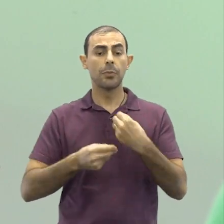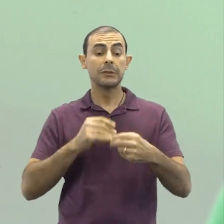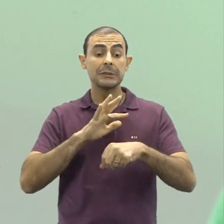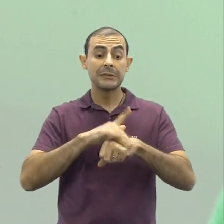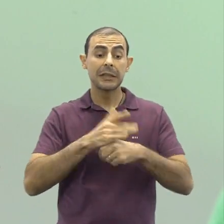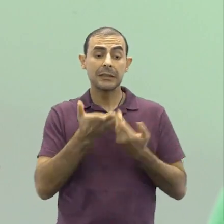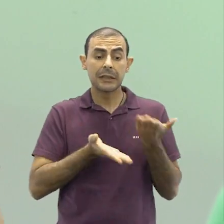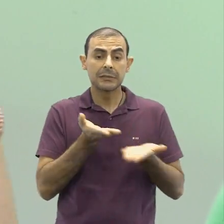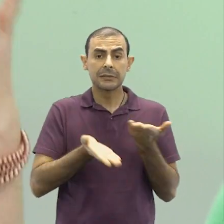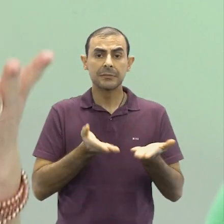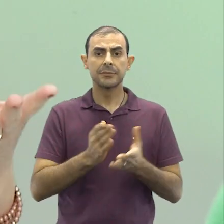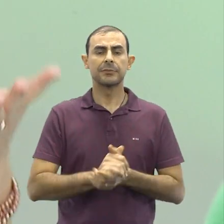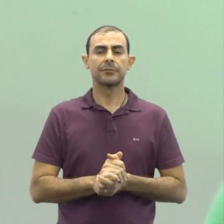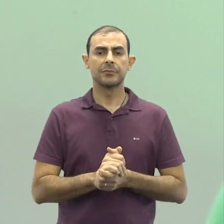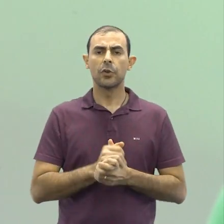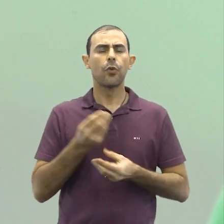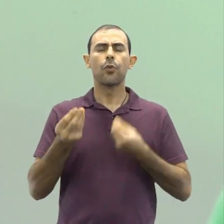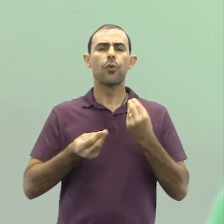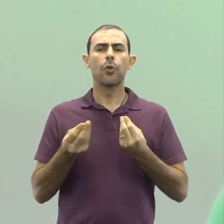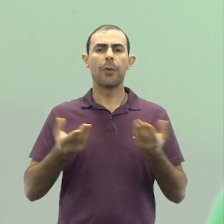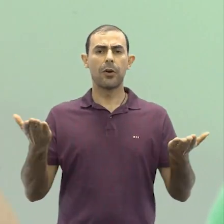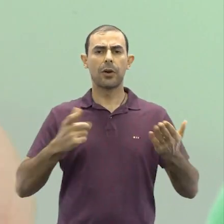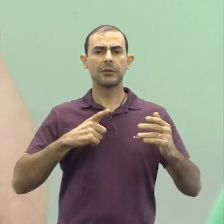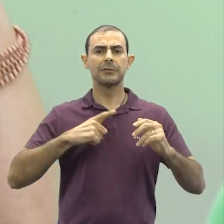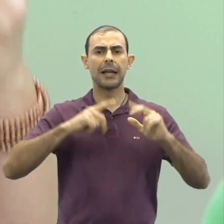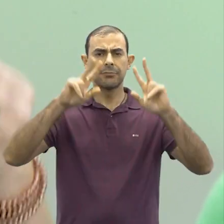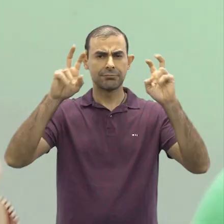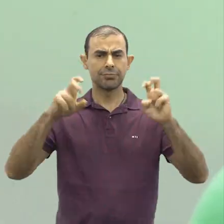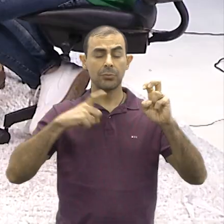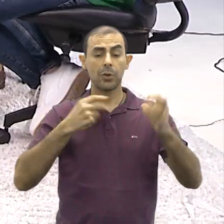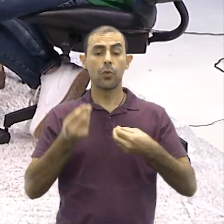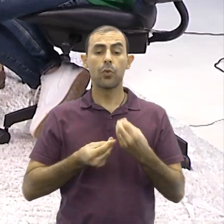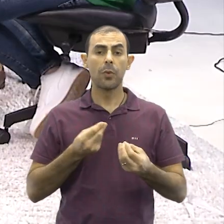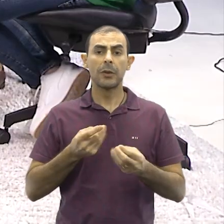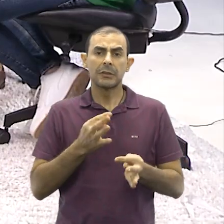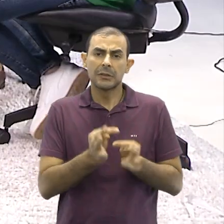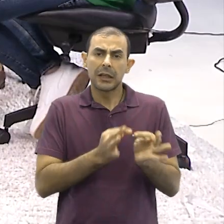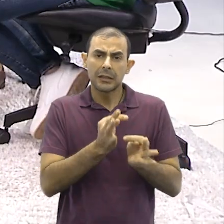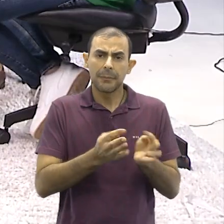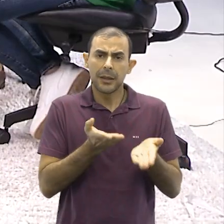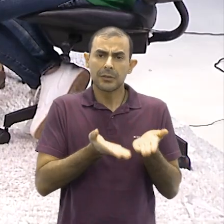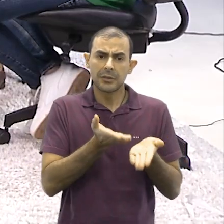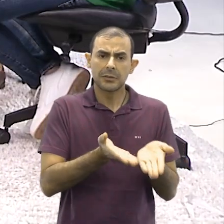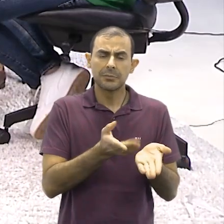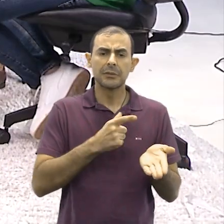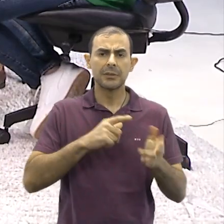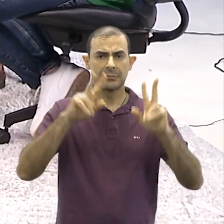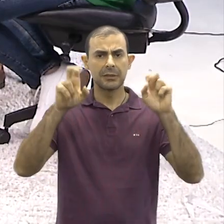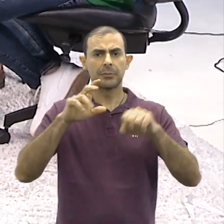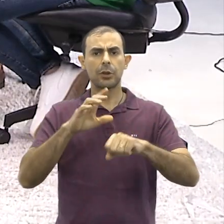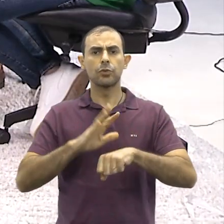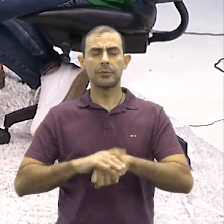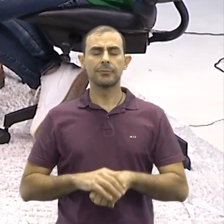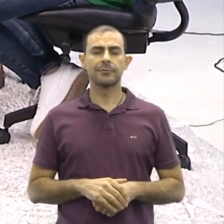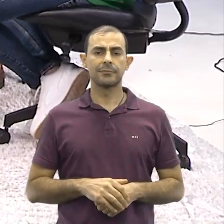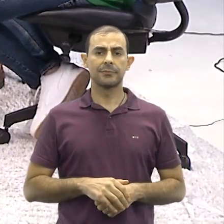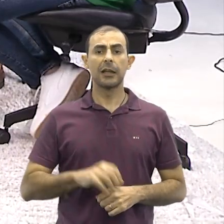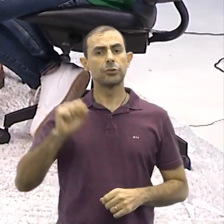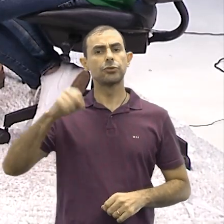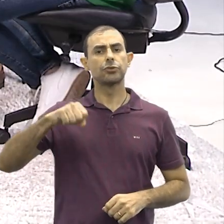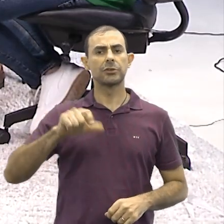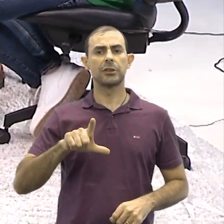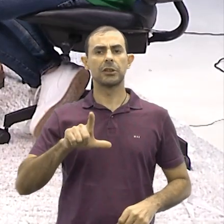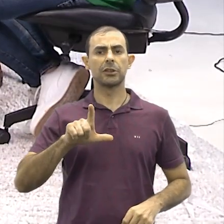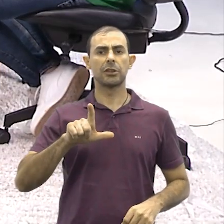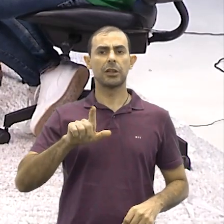da leishmaniose. Como que vem sendo esse acesso hoje ao tratamento e até mesmo à prevenção a essa doença? A leishmaniose é